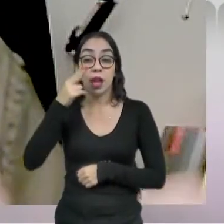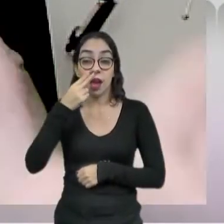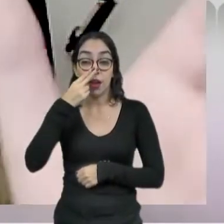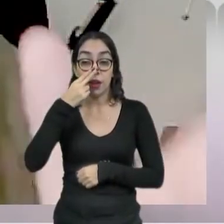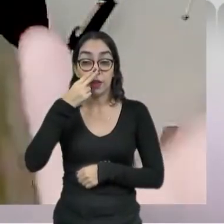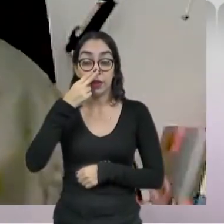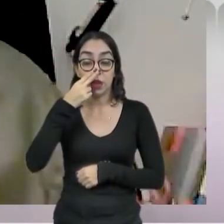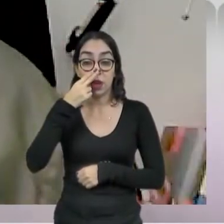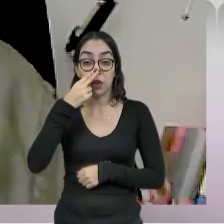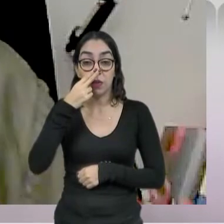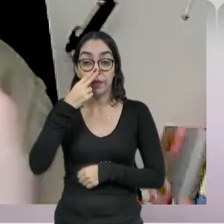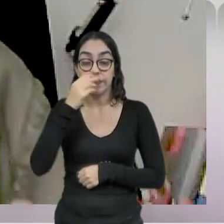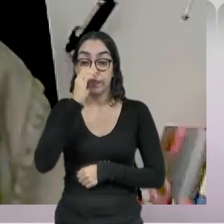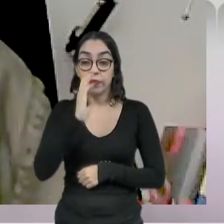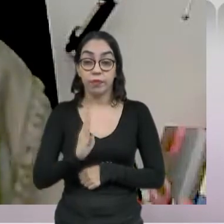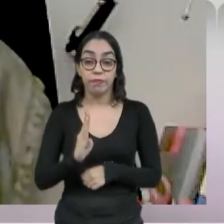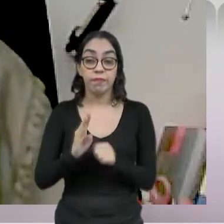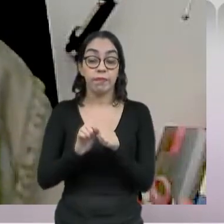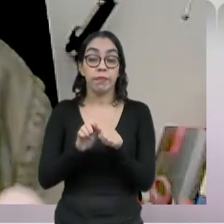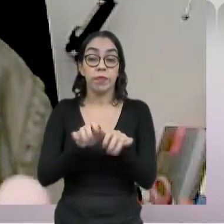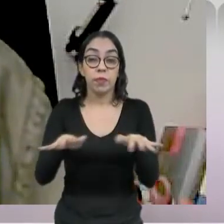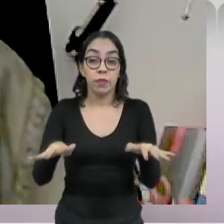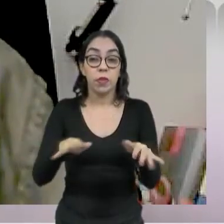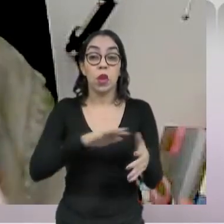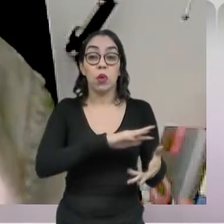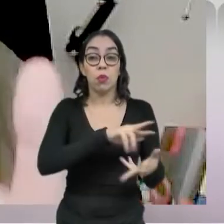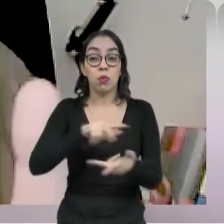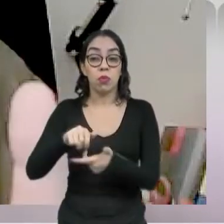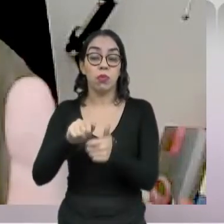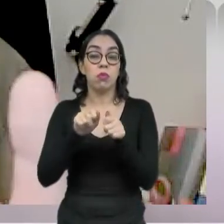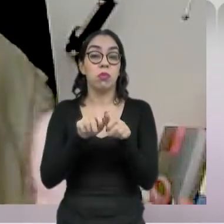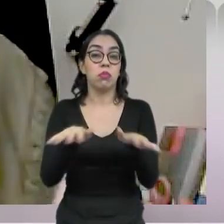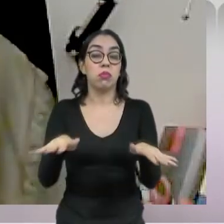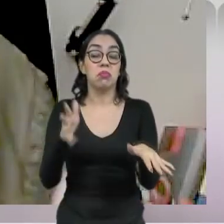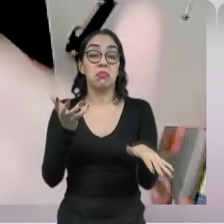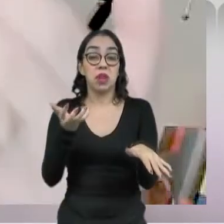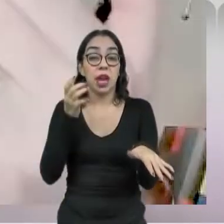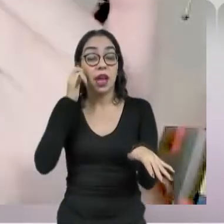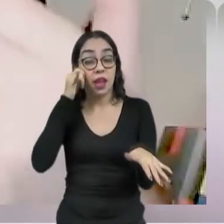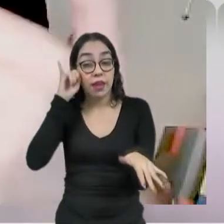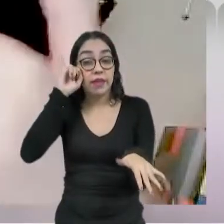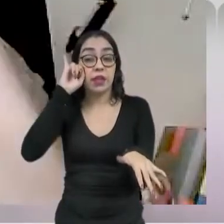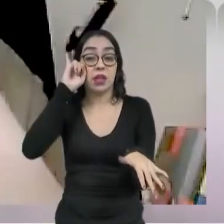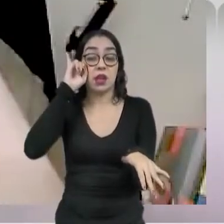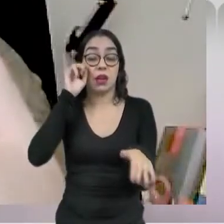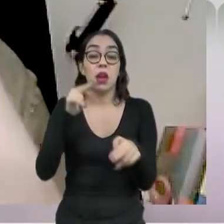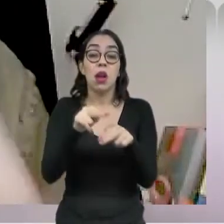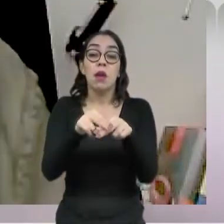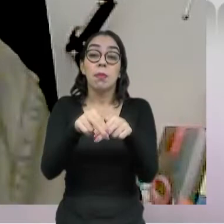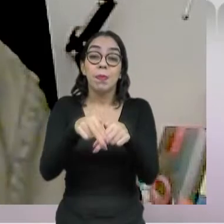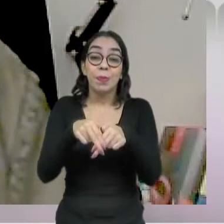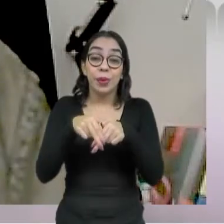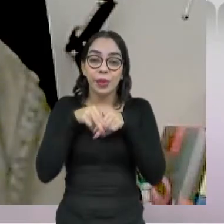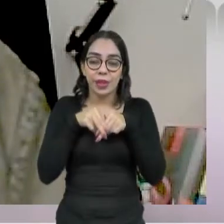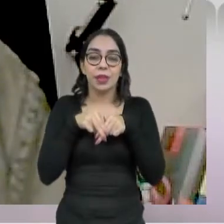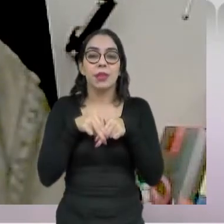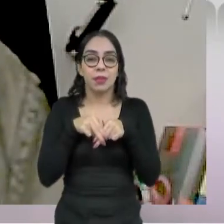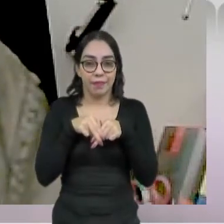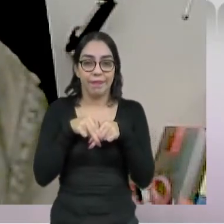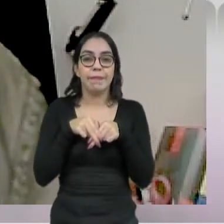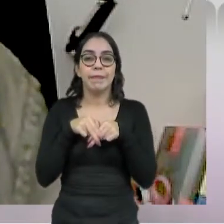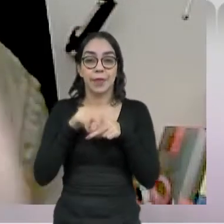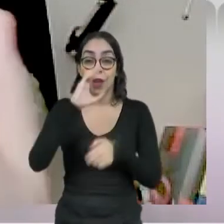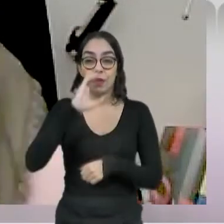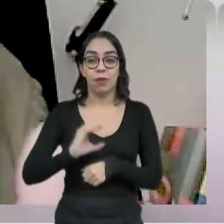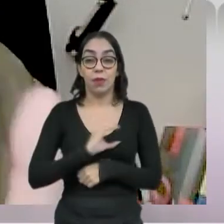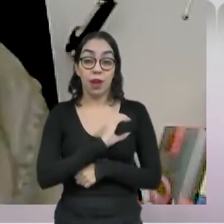Então, todo esse movimento de reabilitação do Padre Cícero, logicamente, faz parte de uma revisão da Igreja em